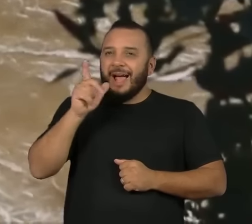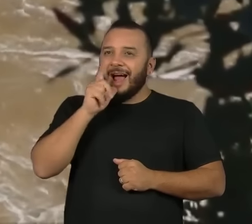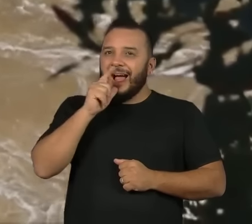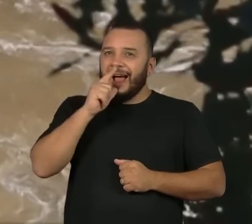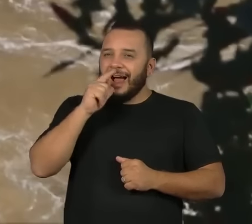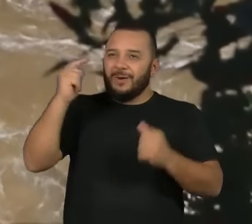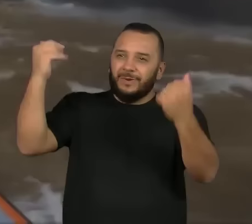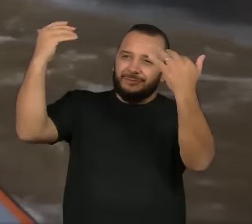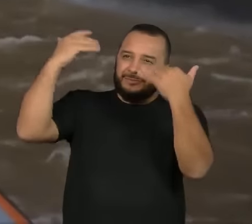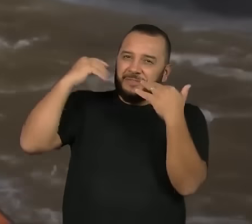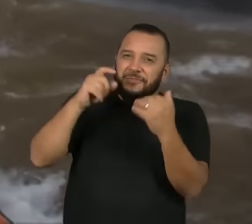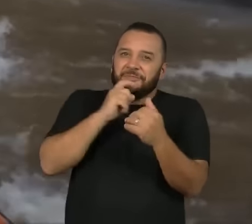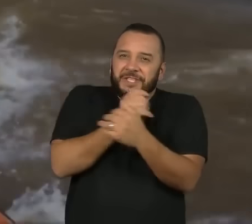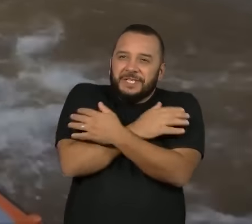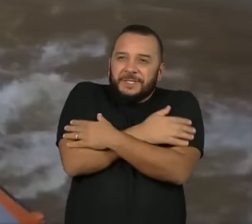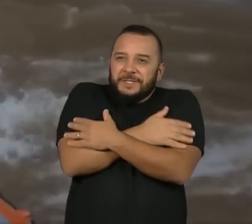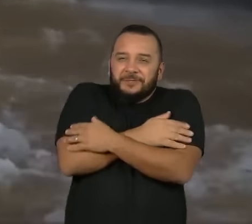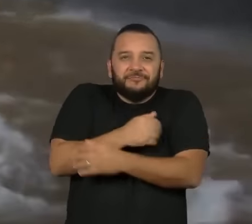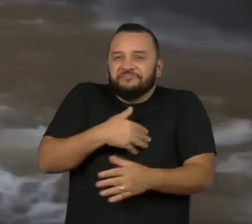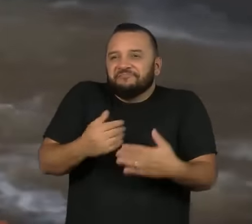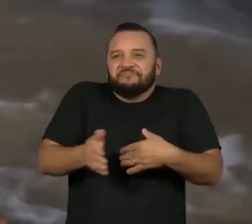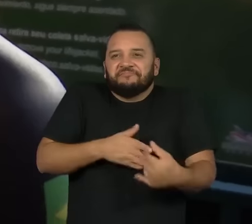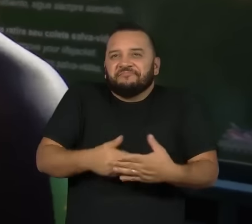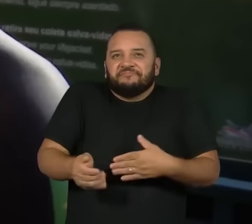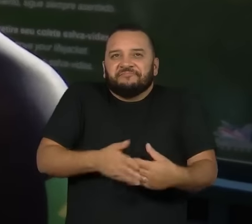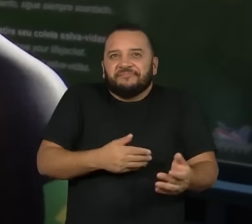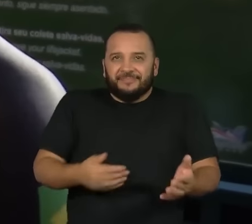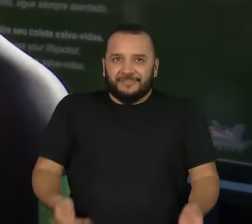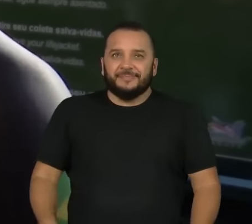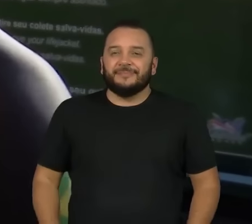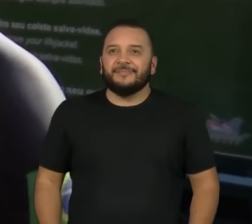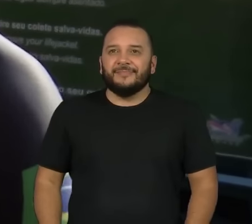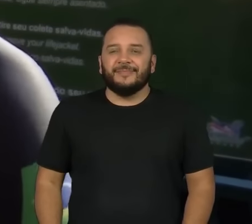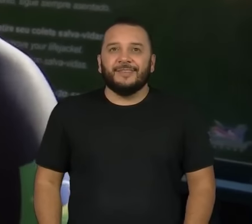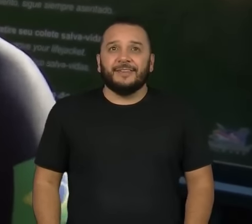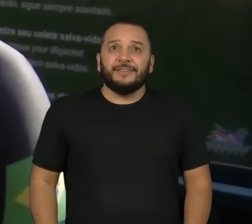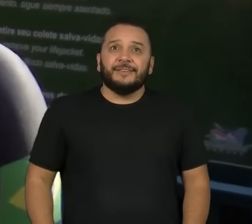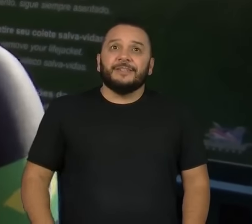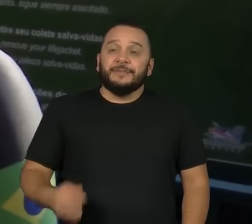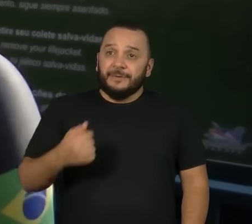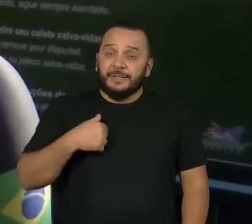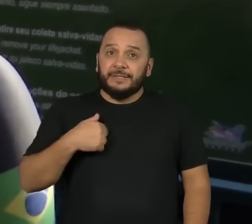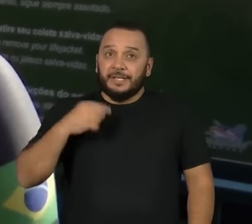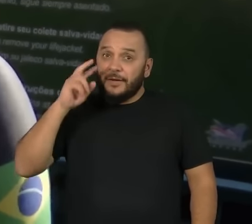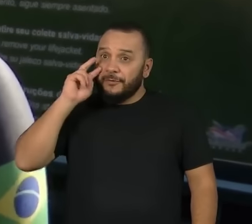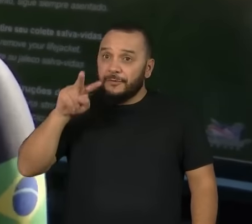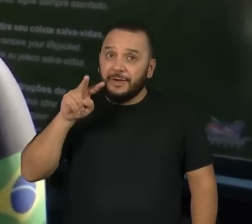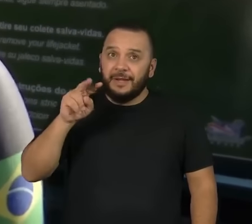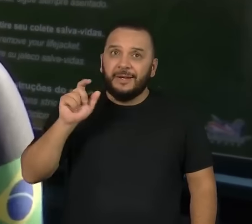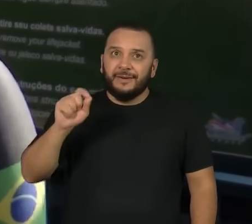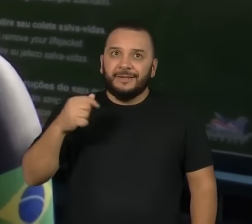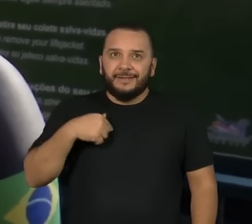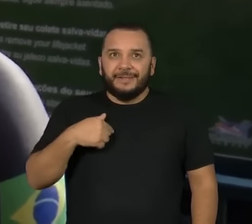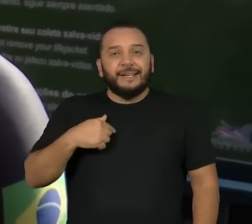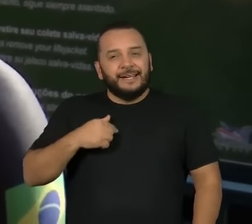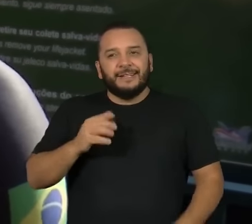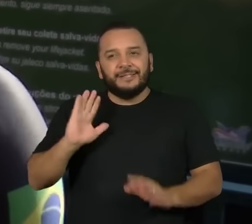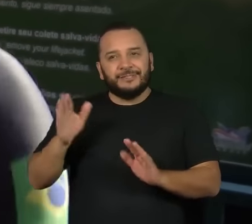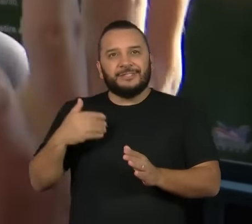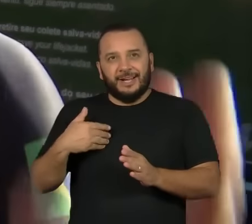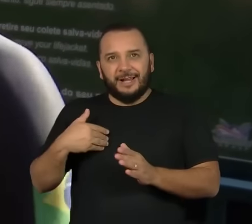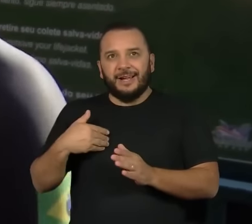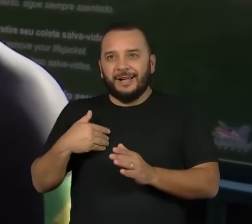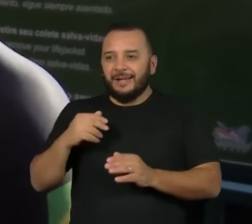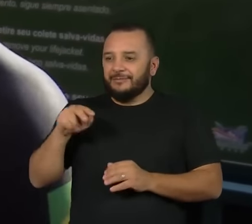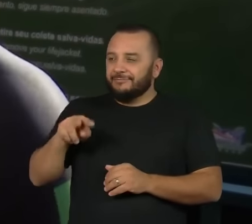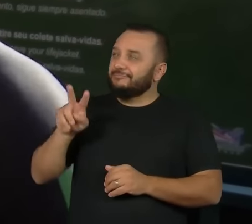passar frio ou voltar encharcados. Quando você olha a partir da menor cota, né, de